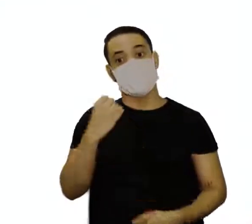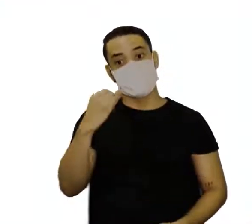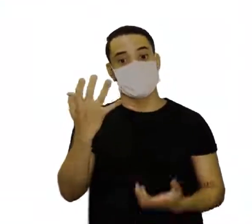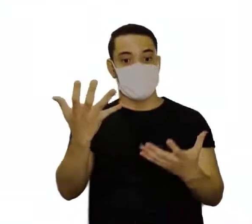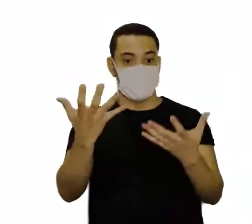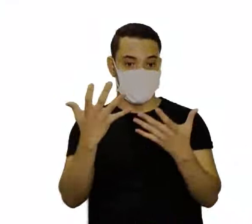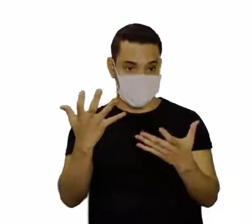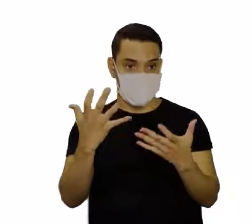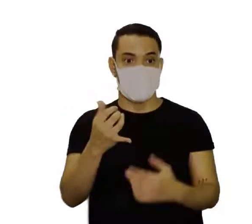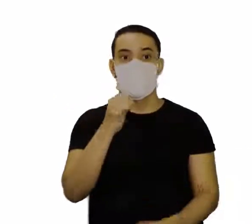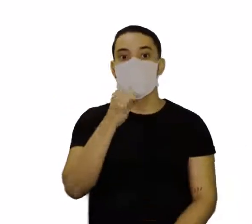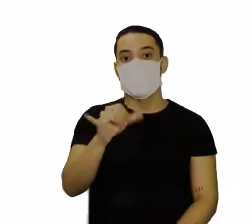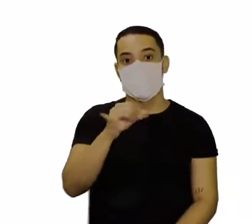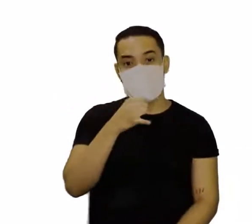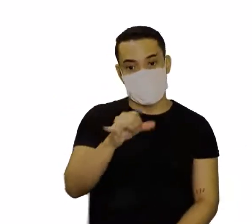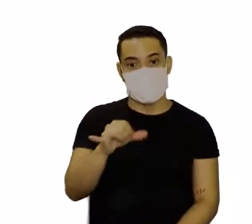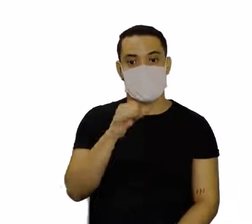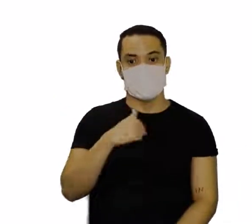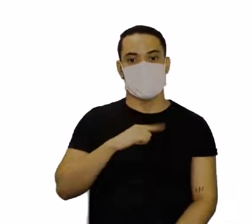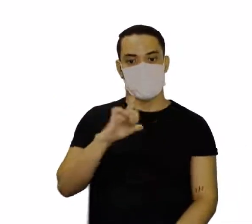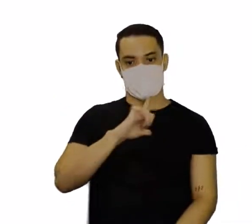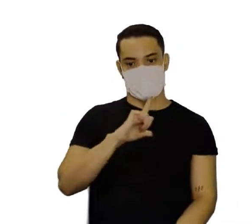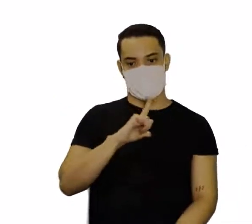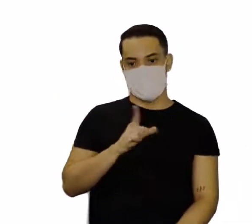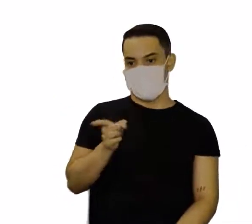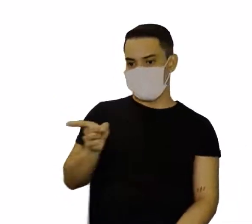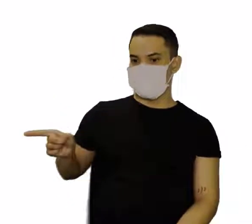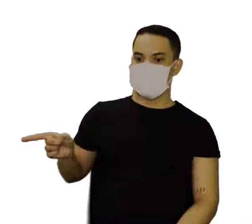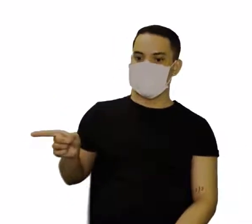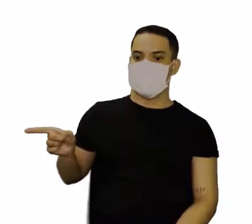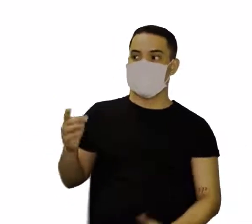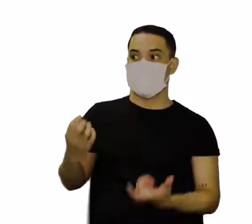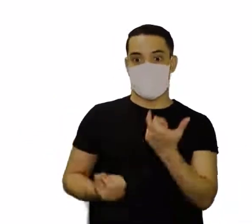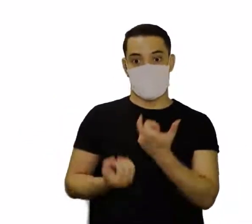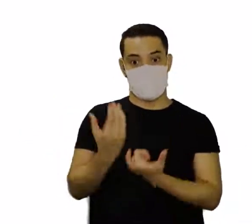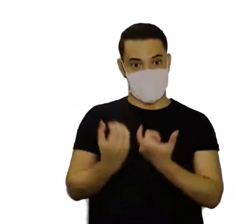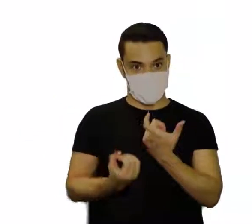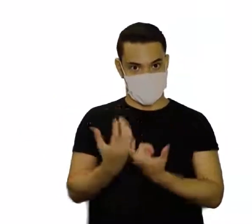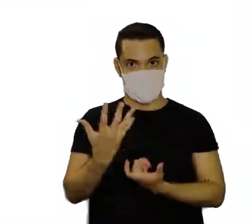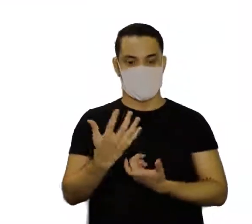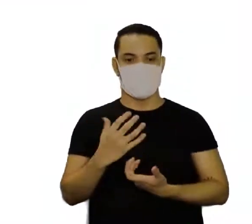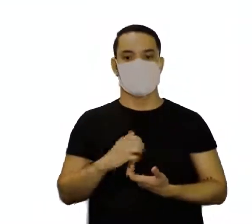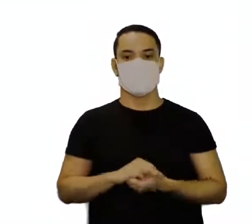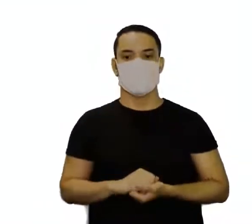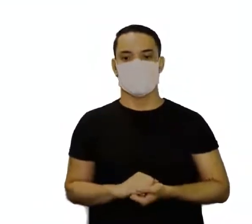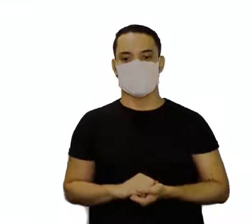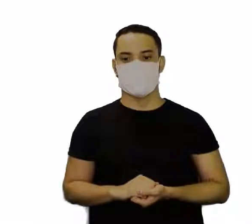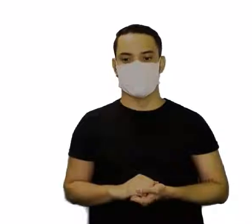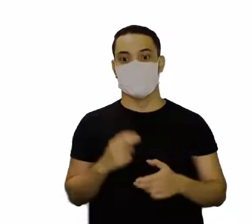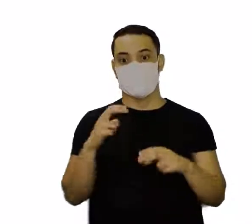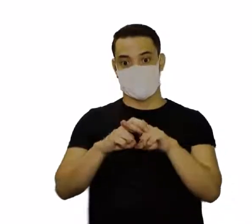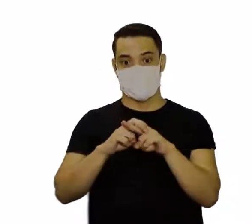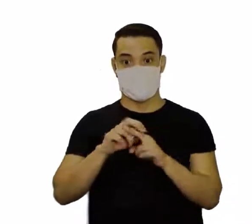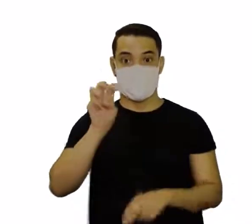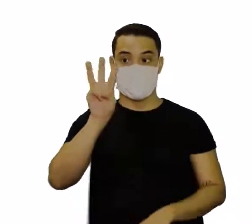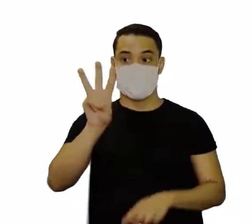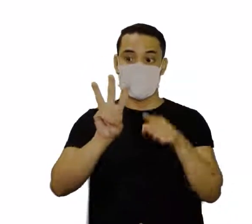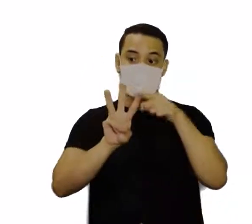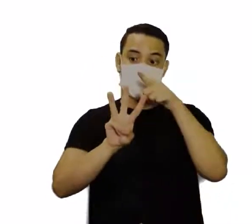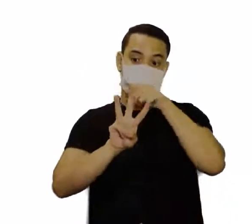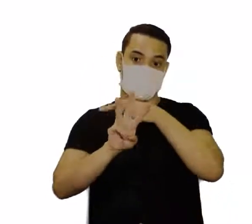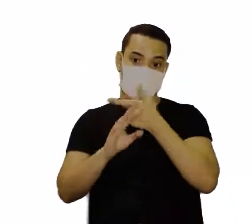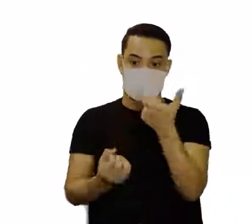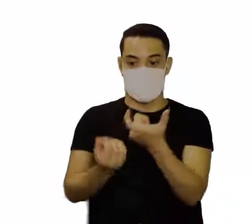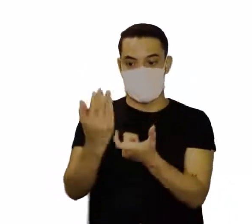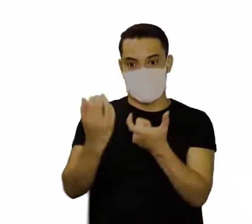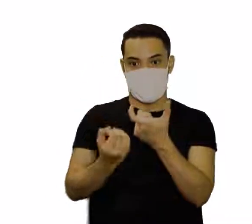eu quero a corrente elétrica aí, eu tenho a tensão dividido pela resistência. Então, aí, as três formas